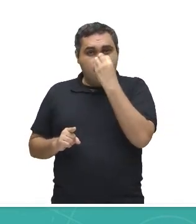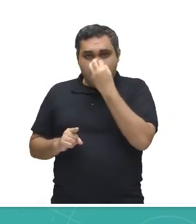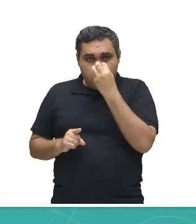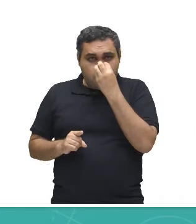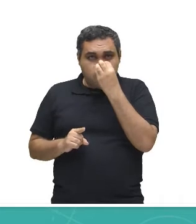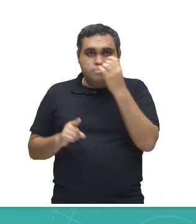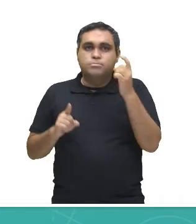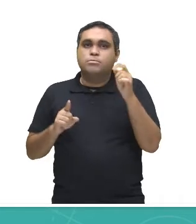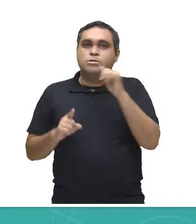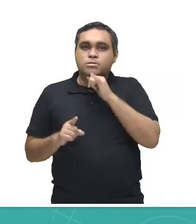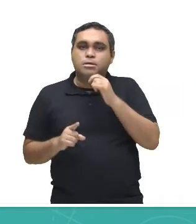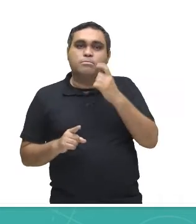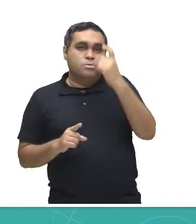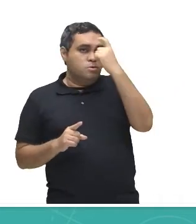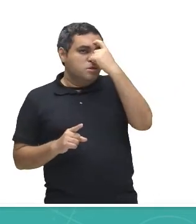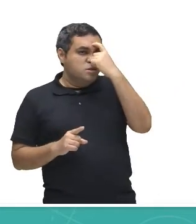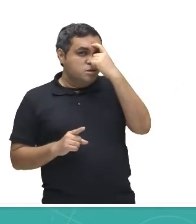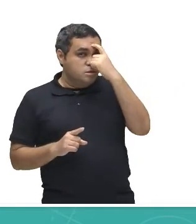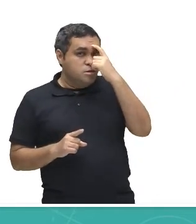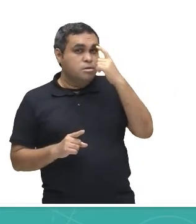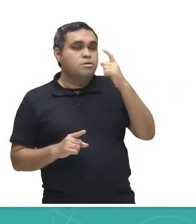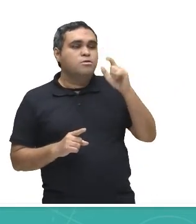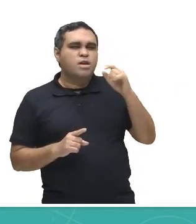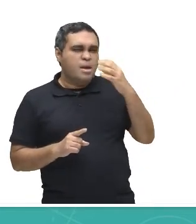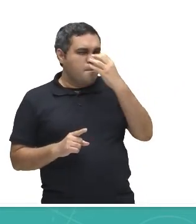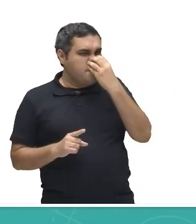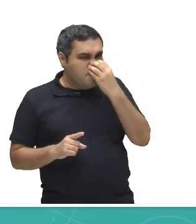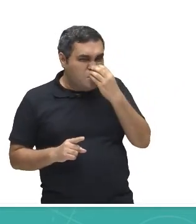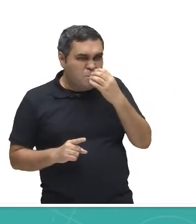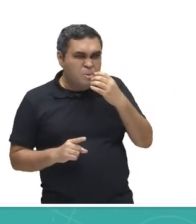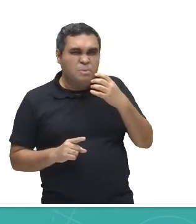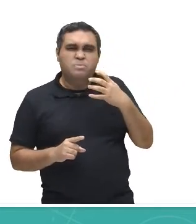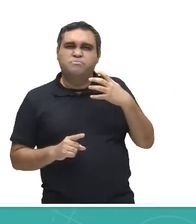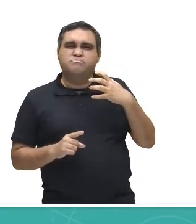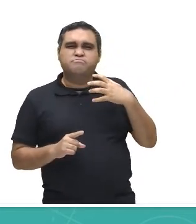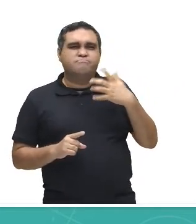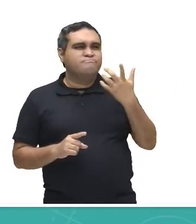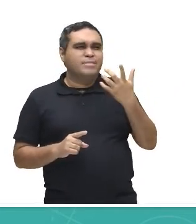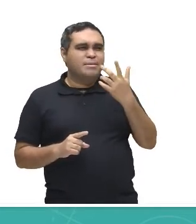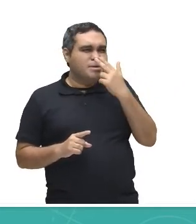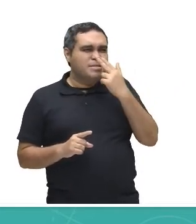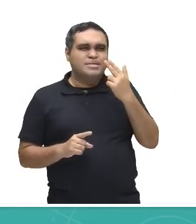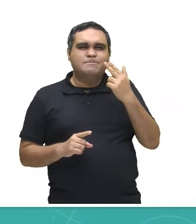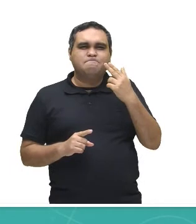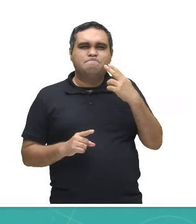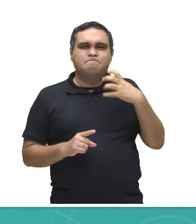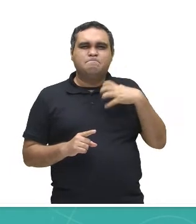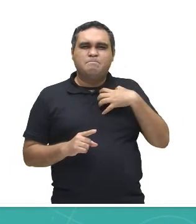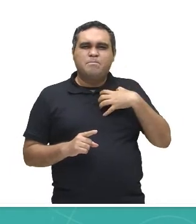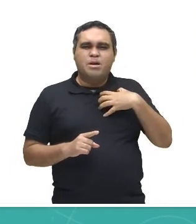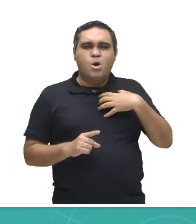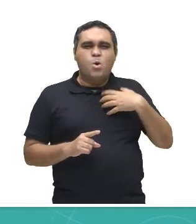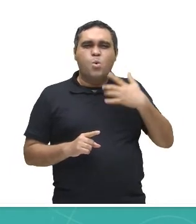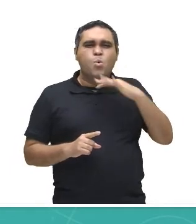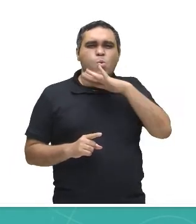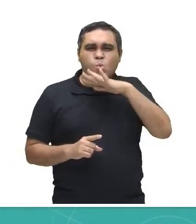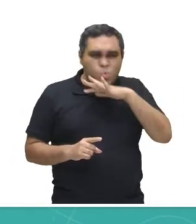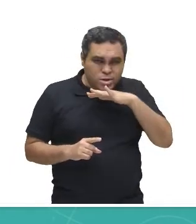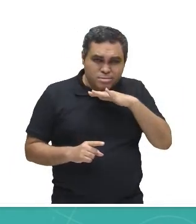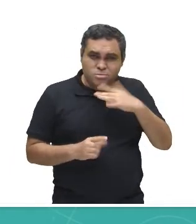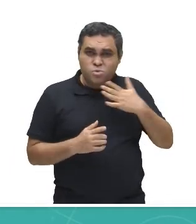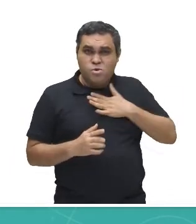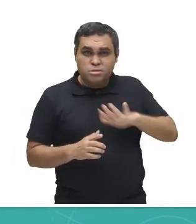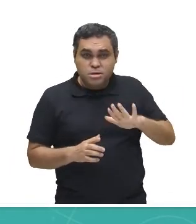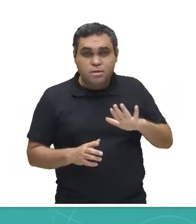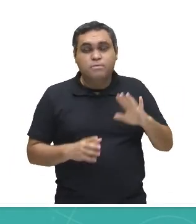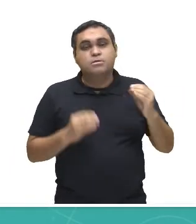ser levado como uma ofensa muito grave pelos soldados, né? Como termina esse conflito? Como é que ele se desenrola e como é